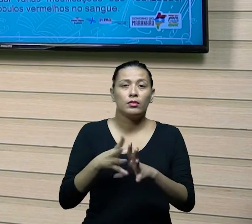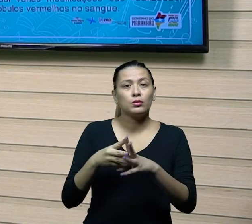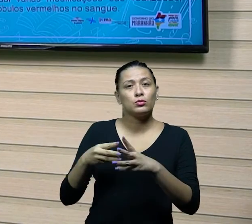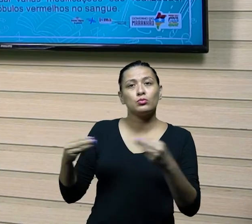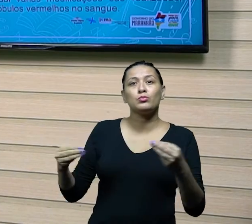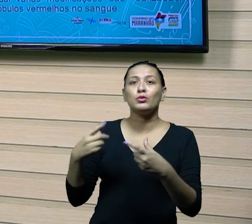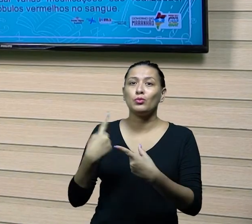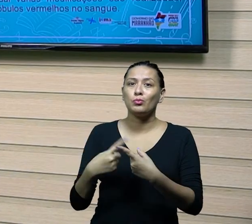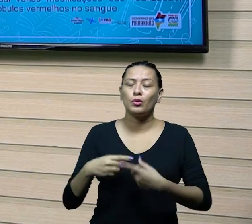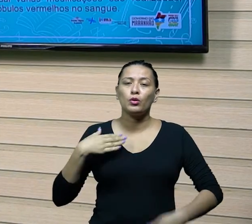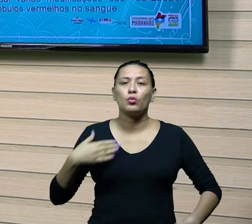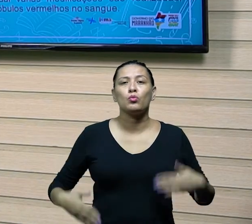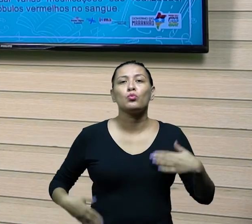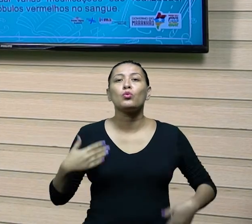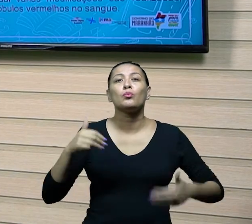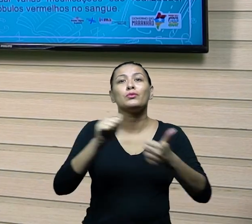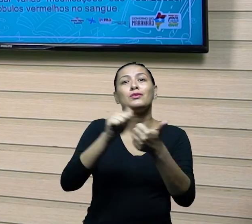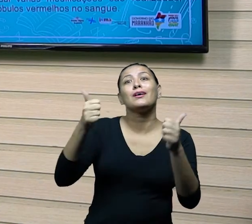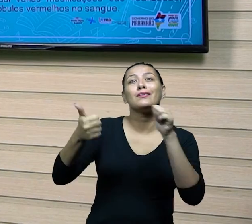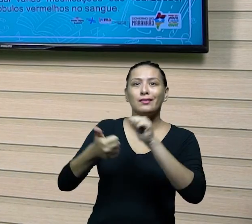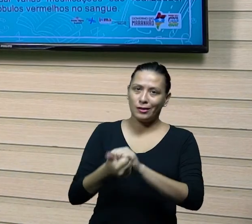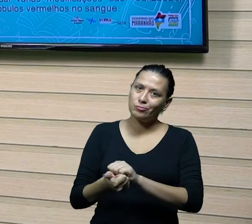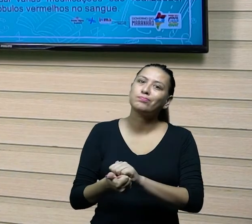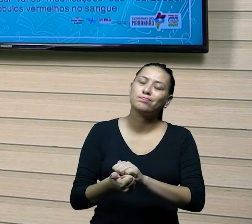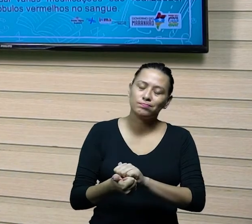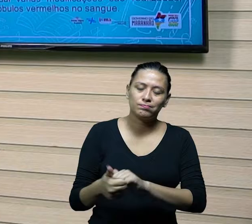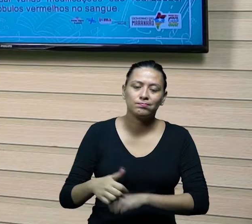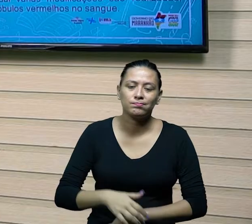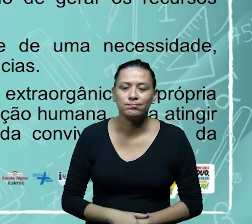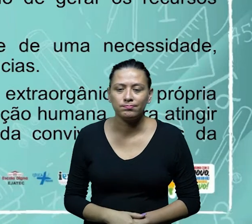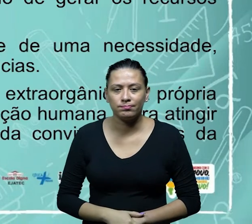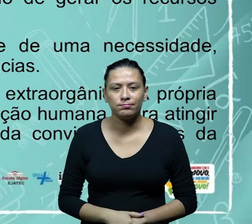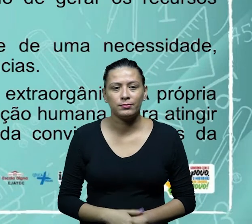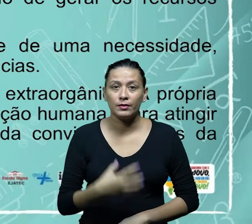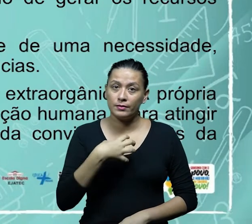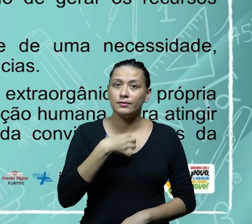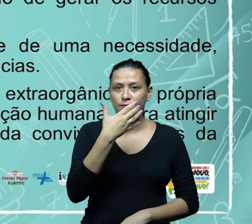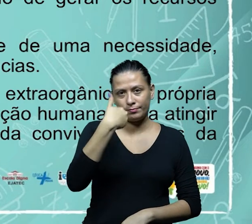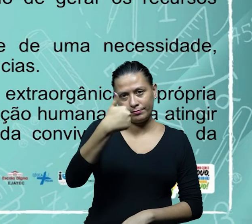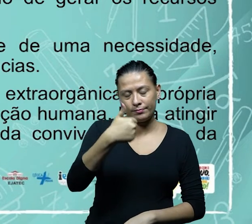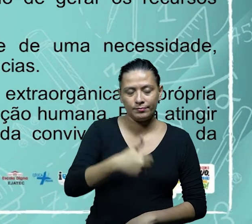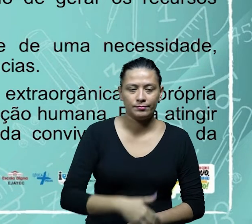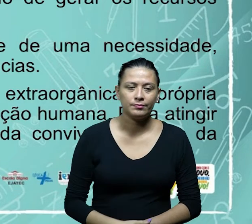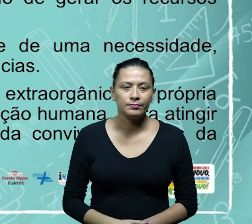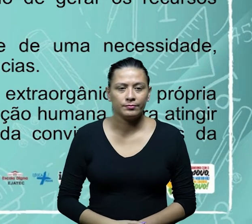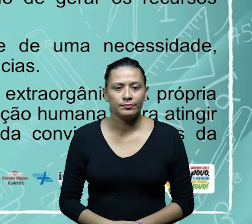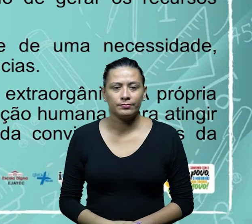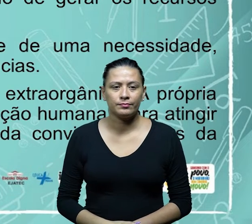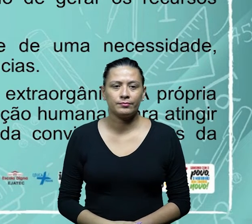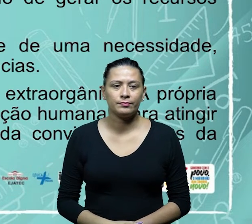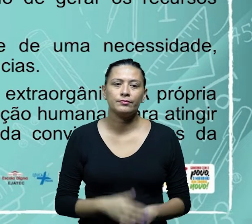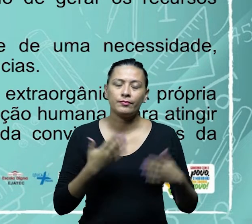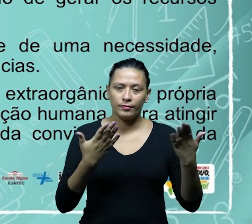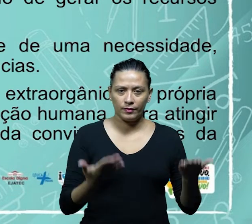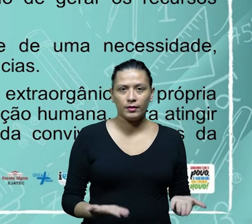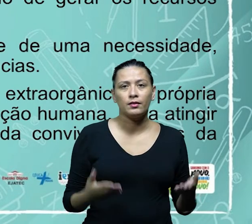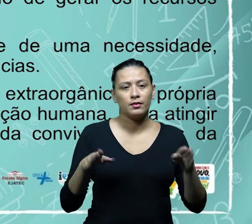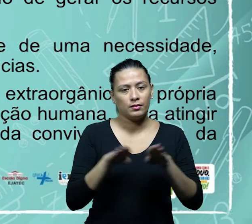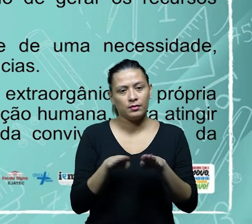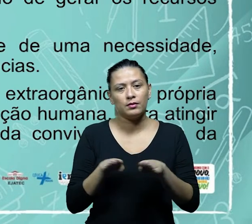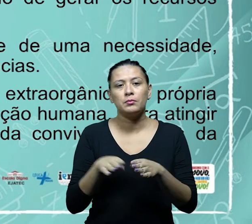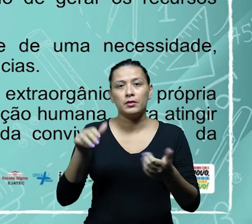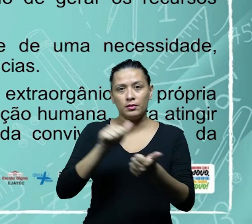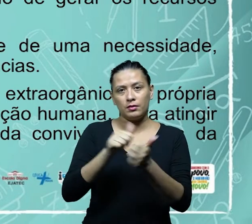através da adaptação interna começa né a se modificar bom também podemos falar a respeito da